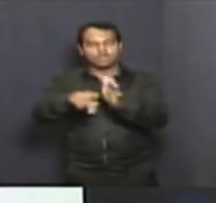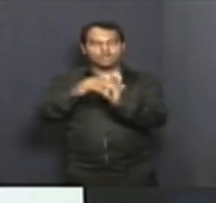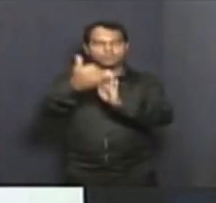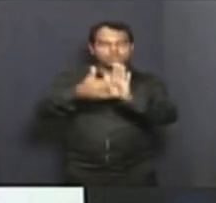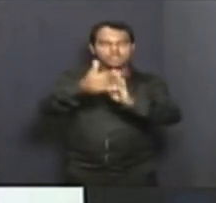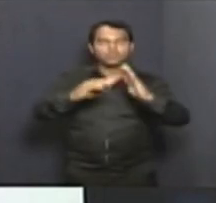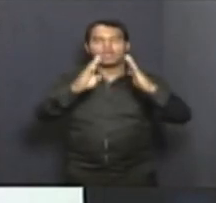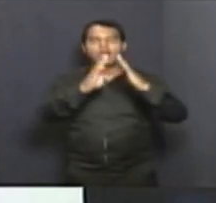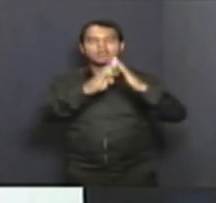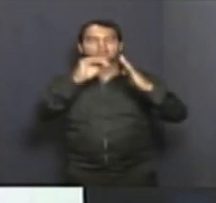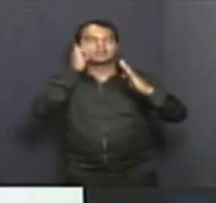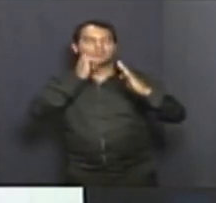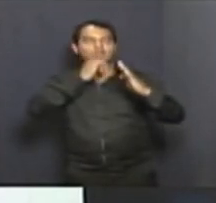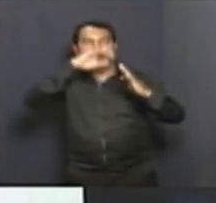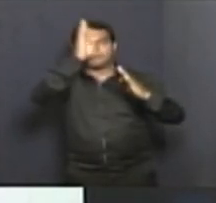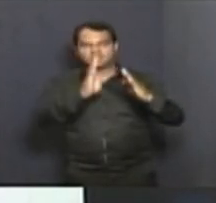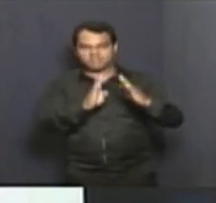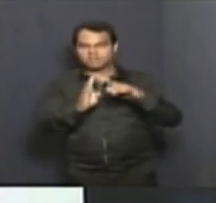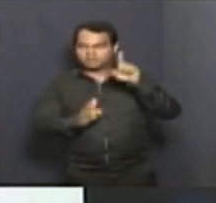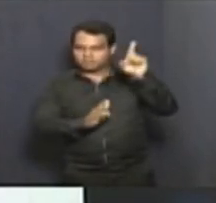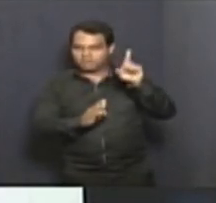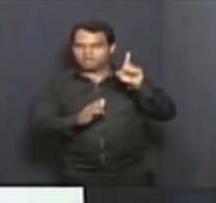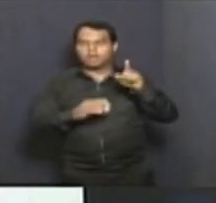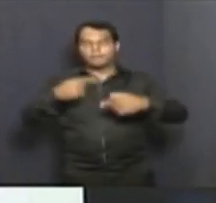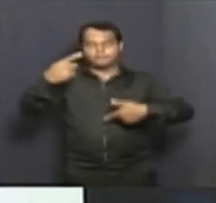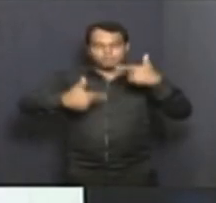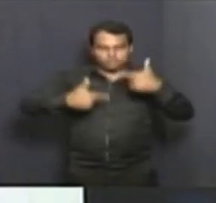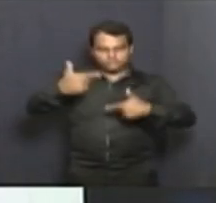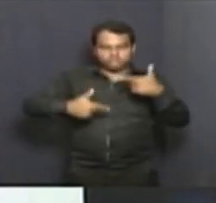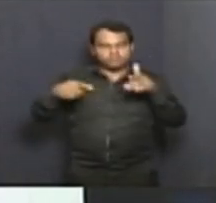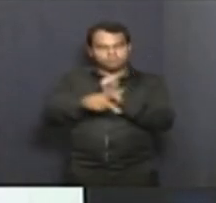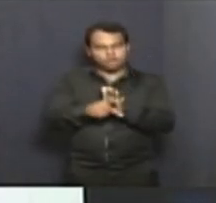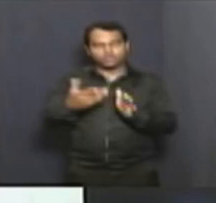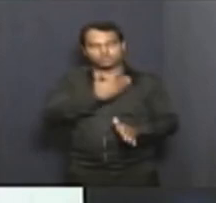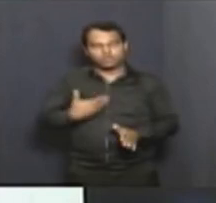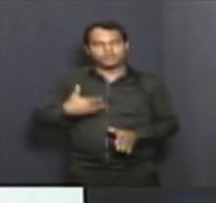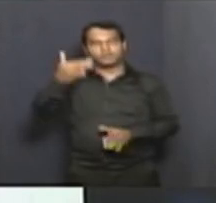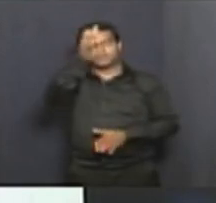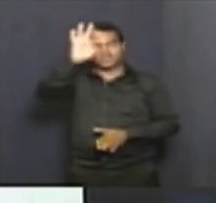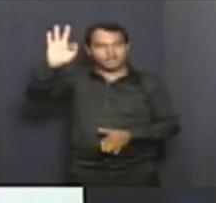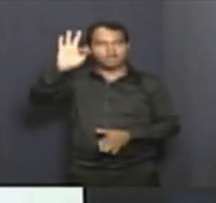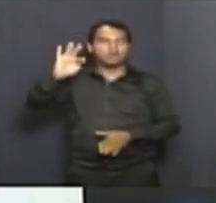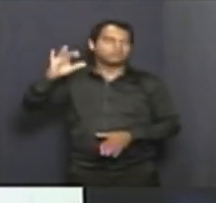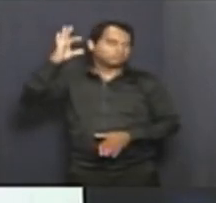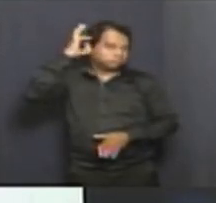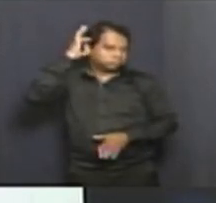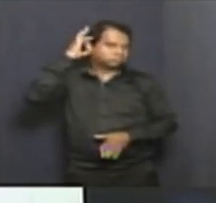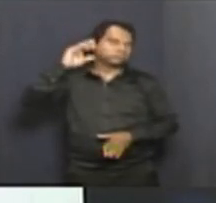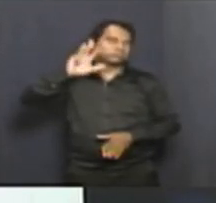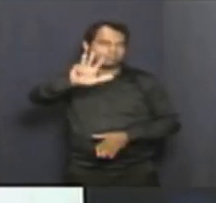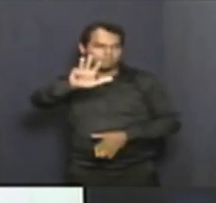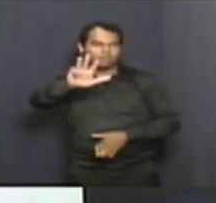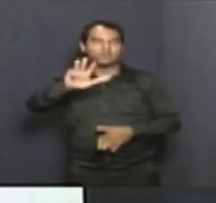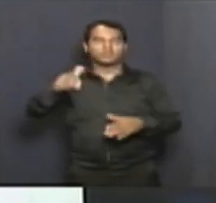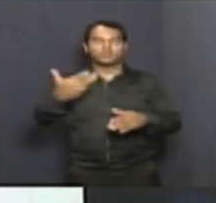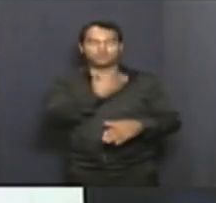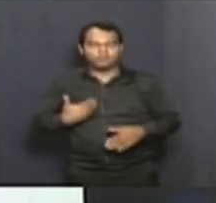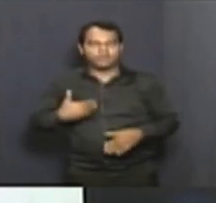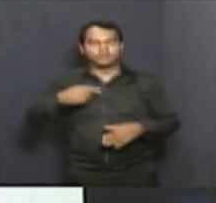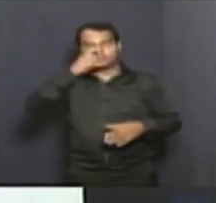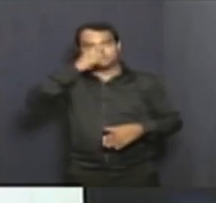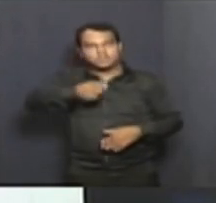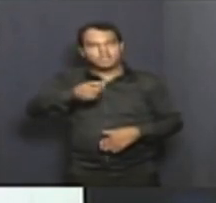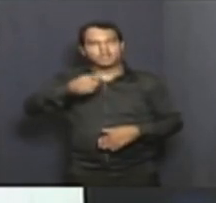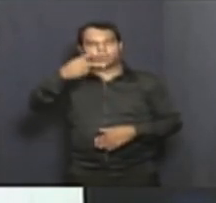da mulher brasileira a política implantada pelo nosso governo governo federal dilma lula e pelo governo zeca do pt nós também queremos